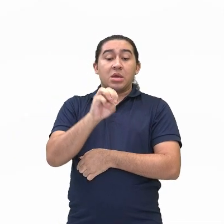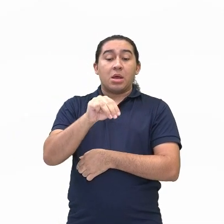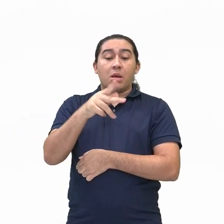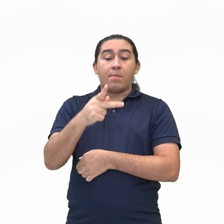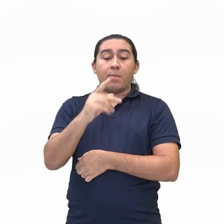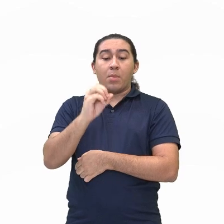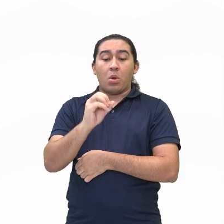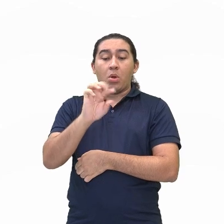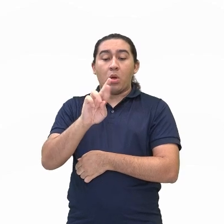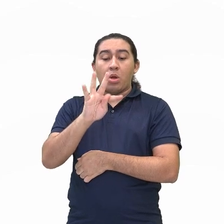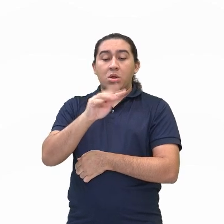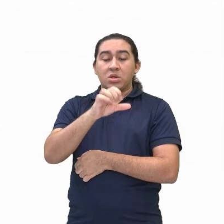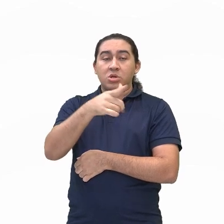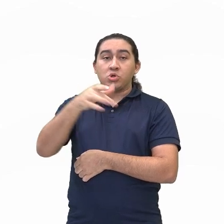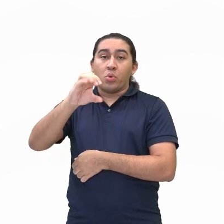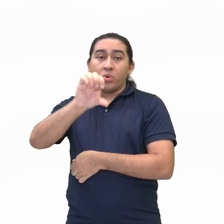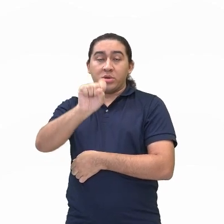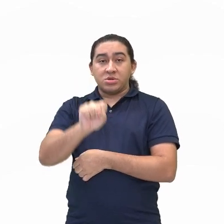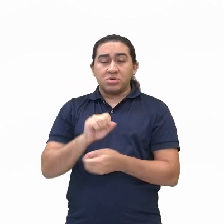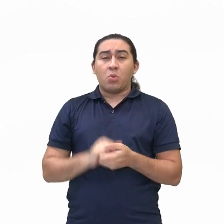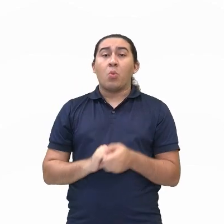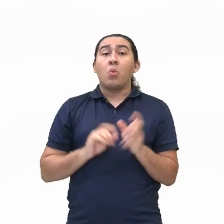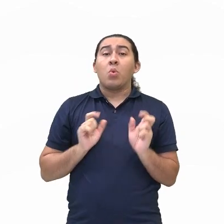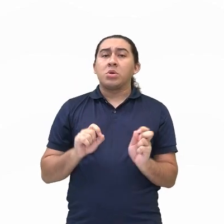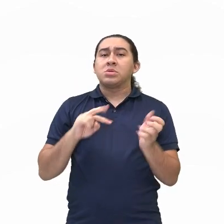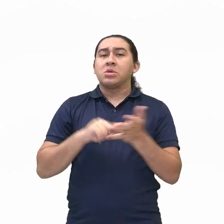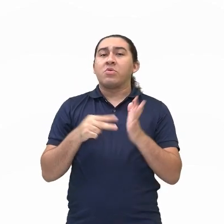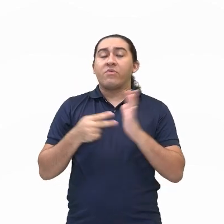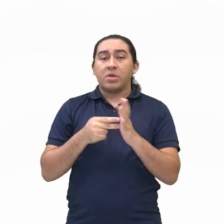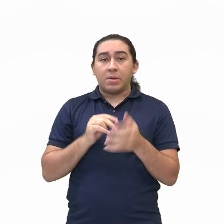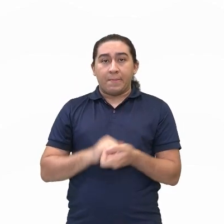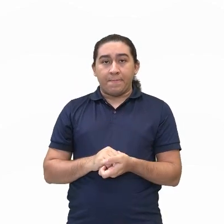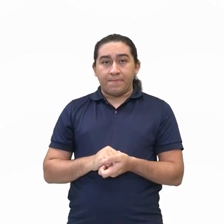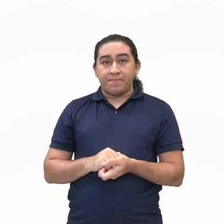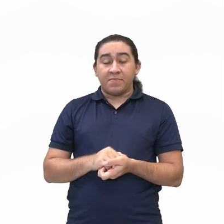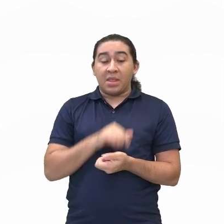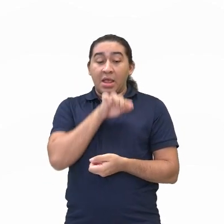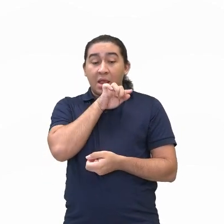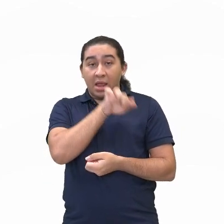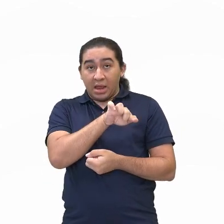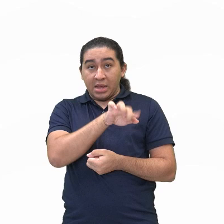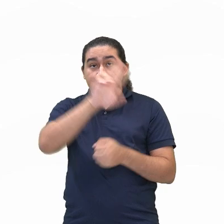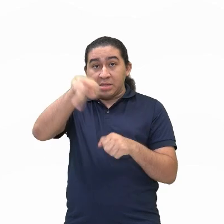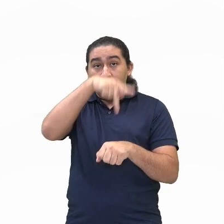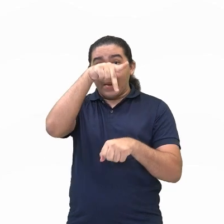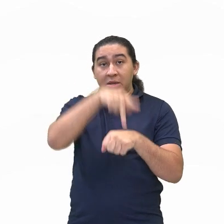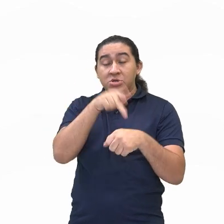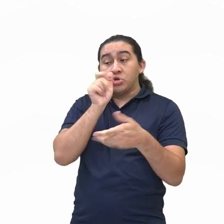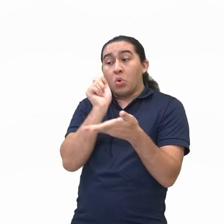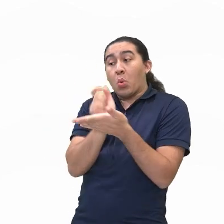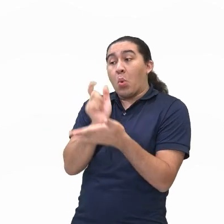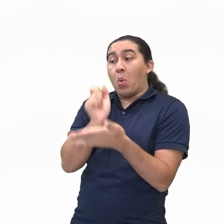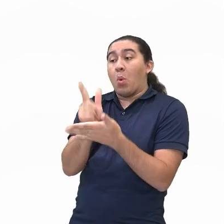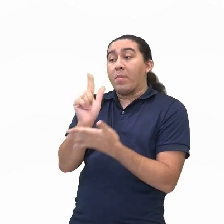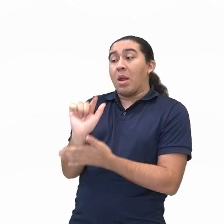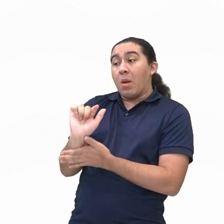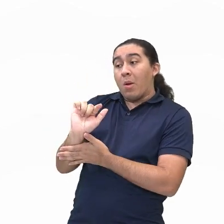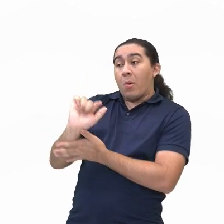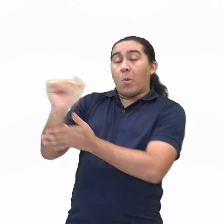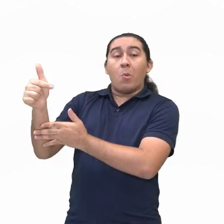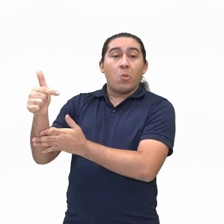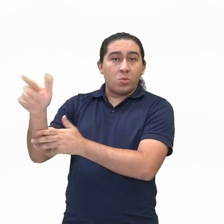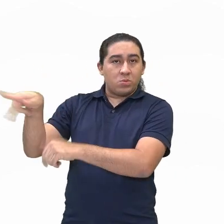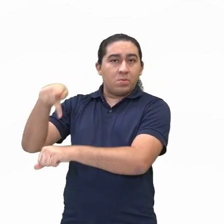importações. As importações, gente, elas representam o quê? Bens e serviços adquiridos de